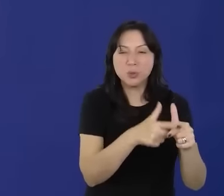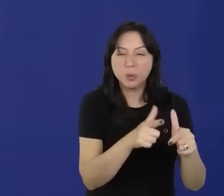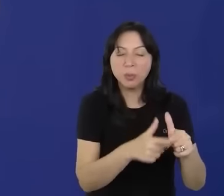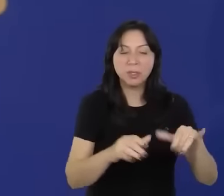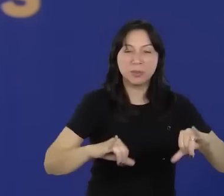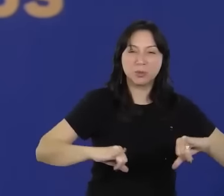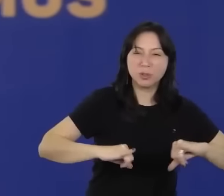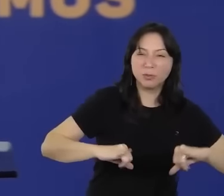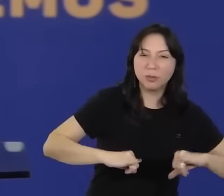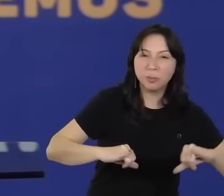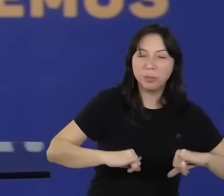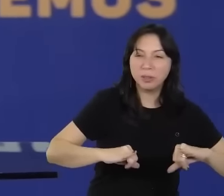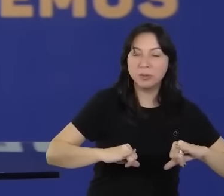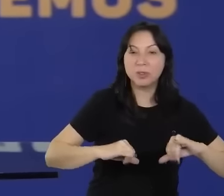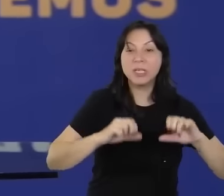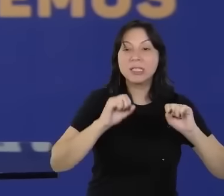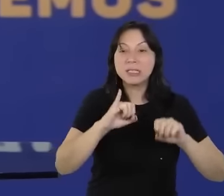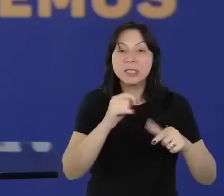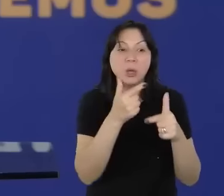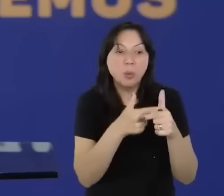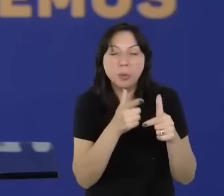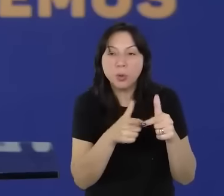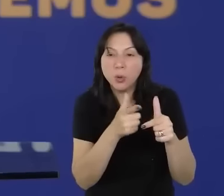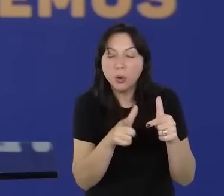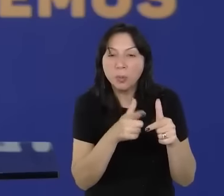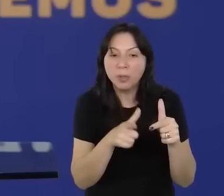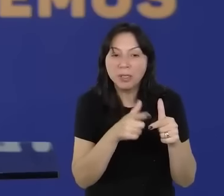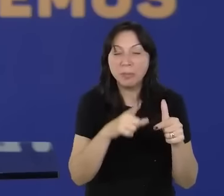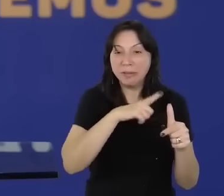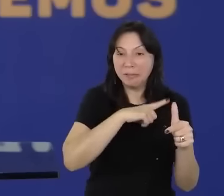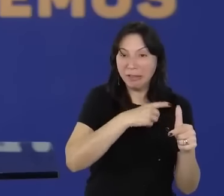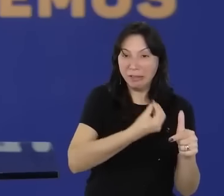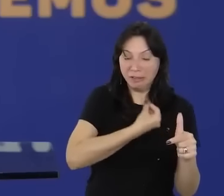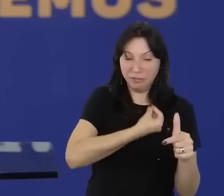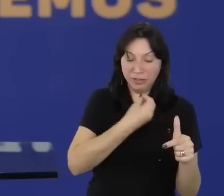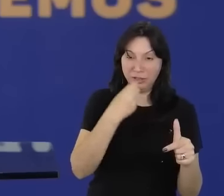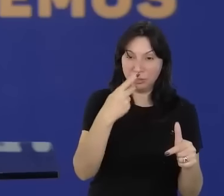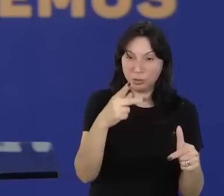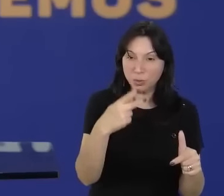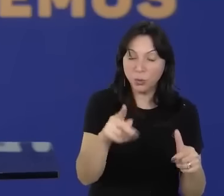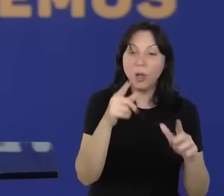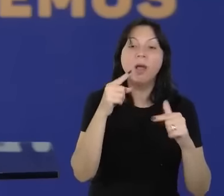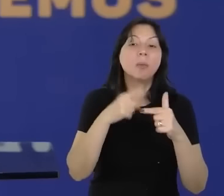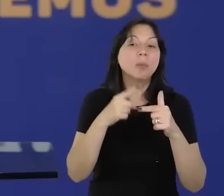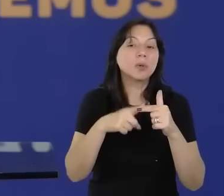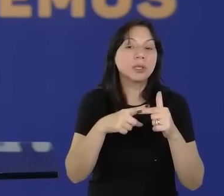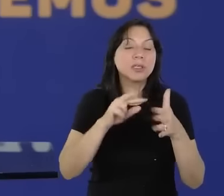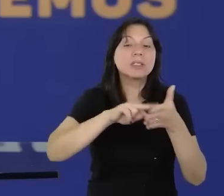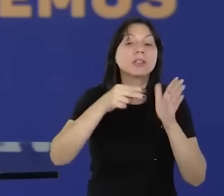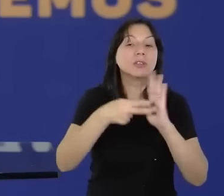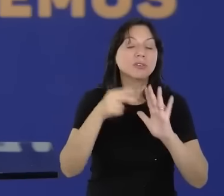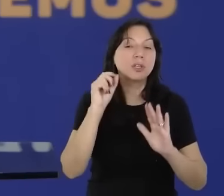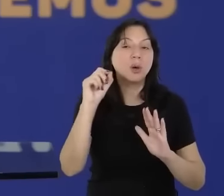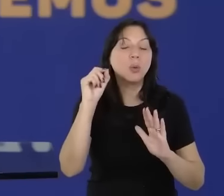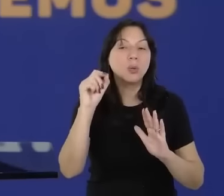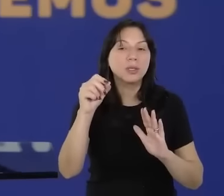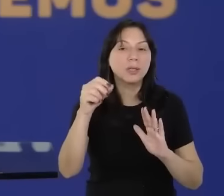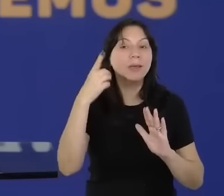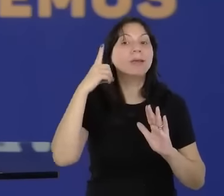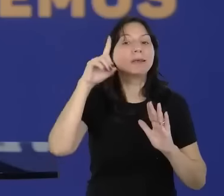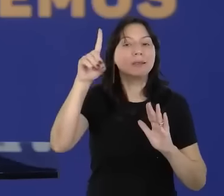as tempestades chegam é porque Deus está querendo tratar a nós Deus está querendo esculpir em nós algumas lições